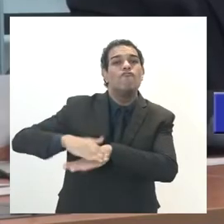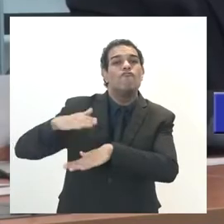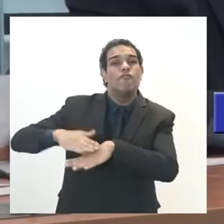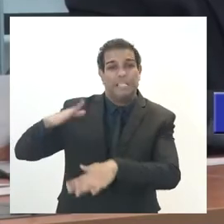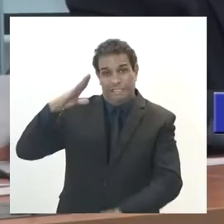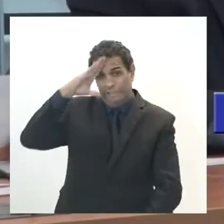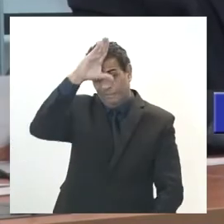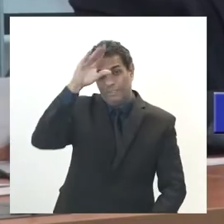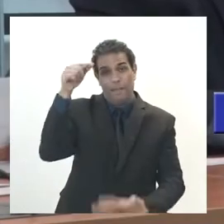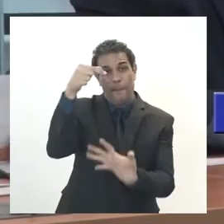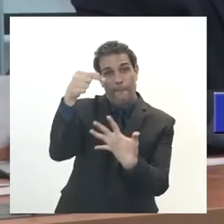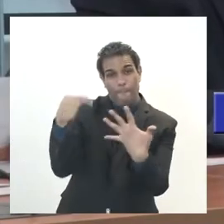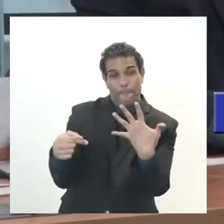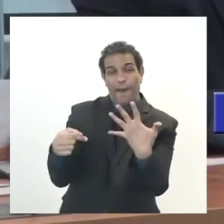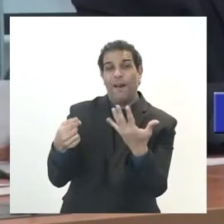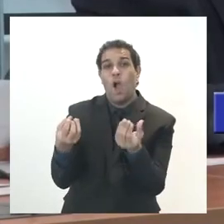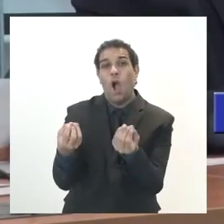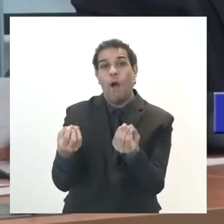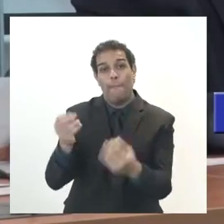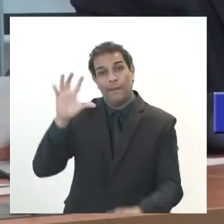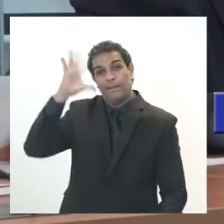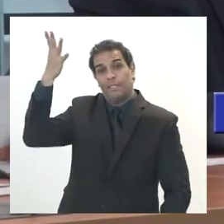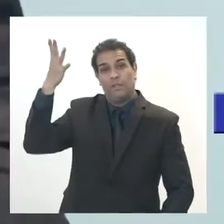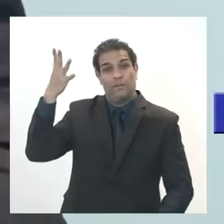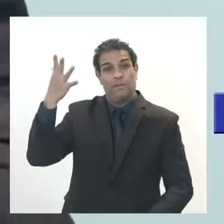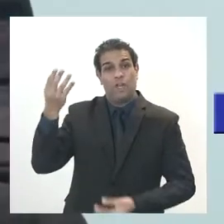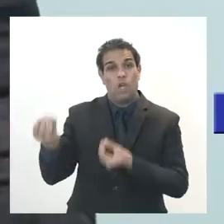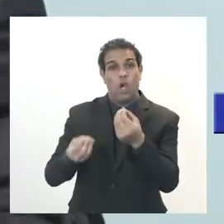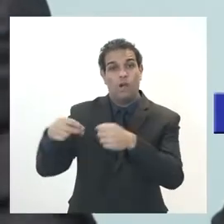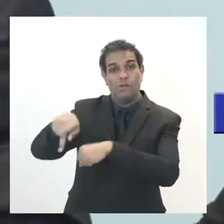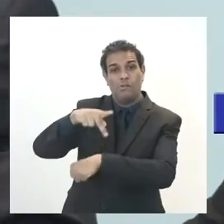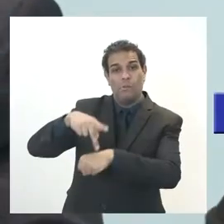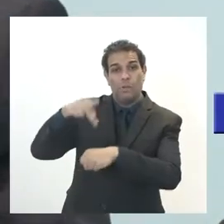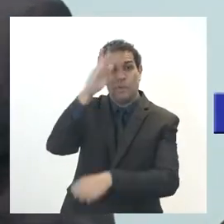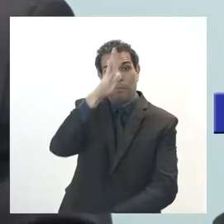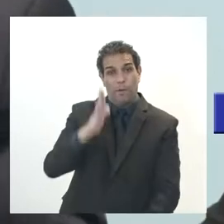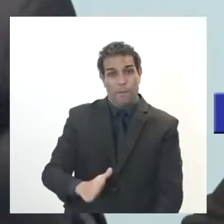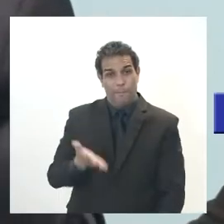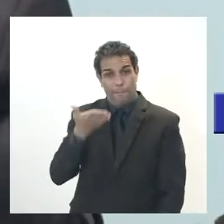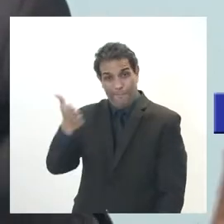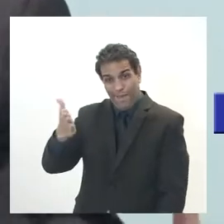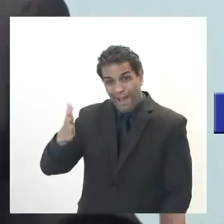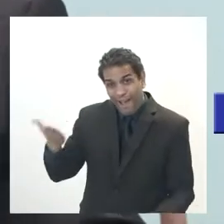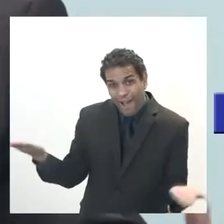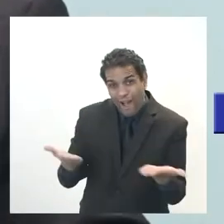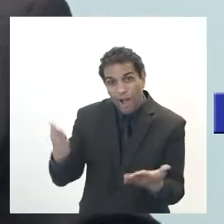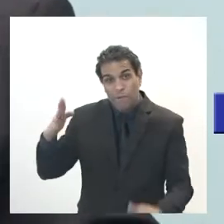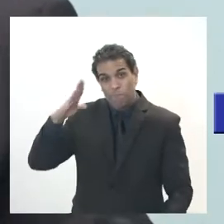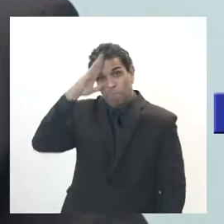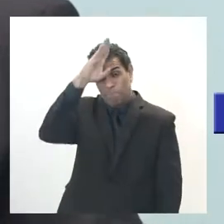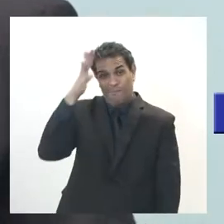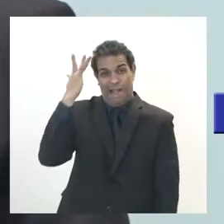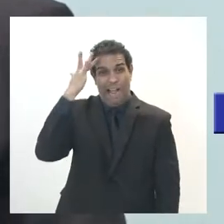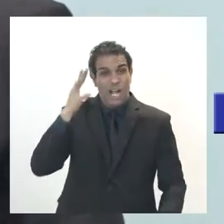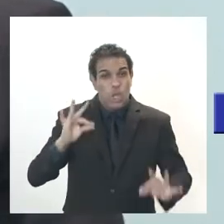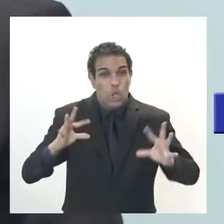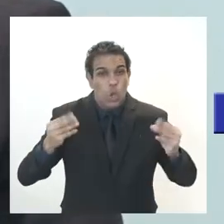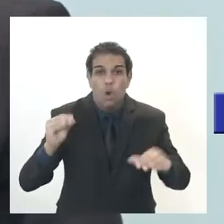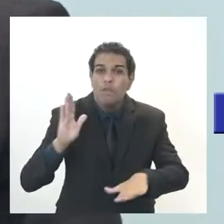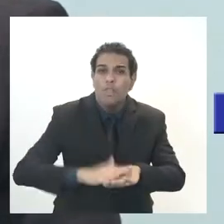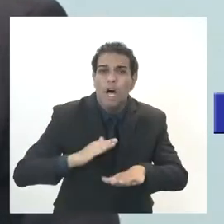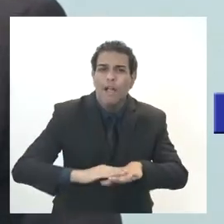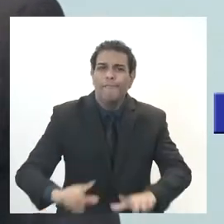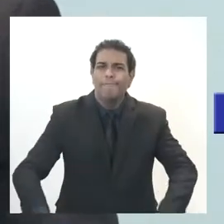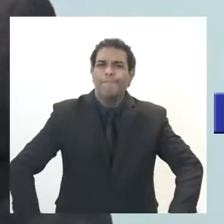fazer no entanto né Ele acha que agora ele pode fazer tudo e a gente tem que mostrar que